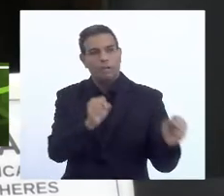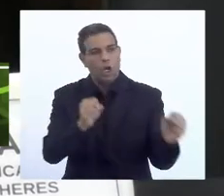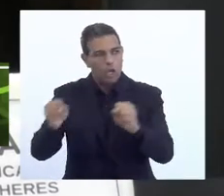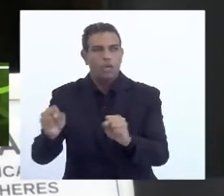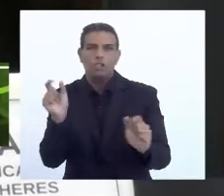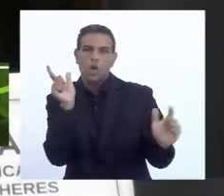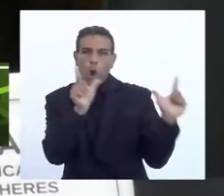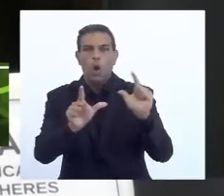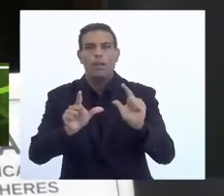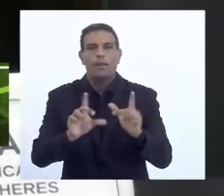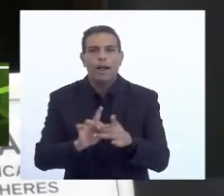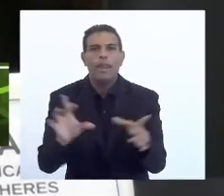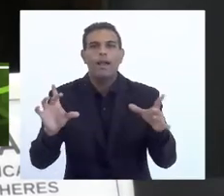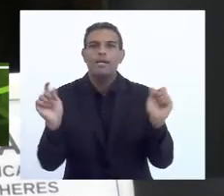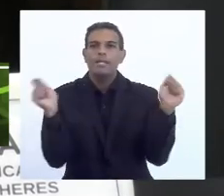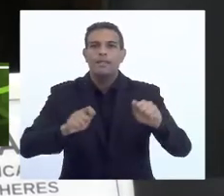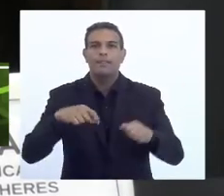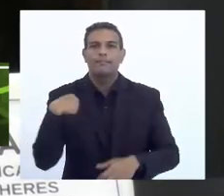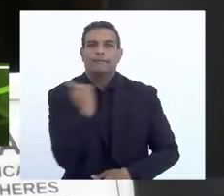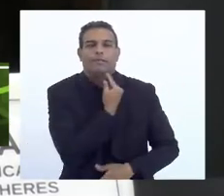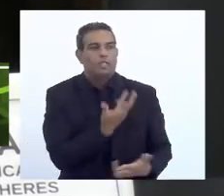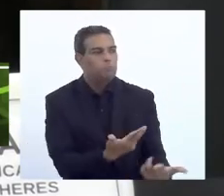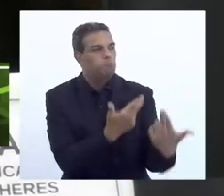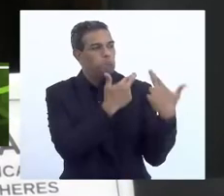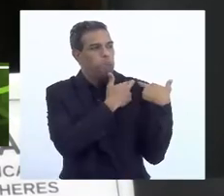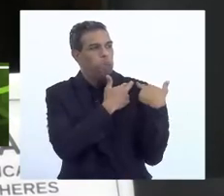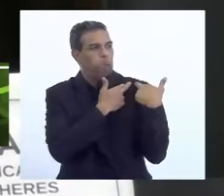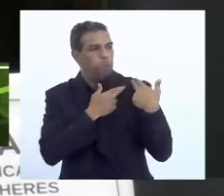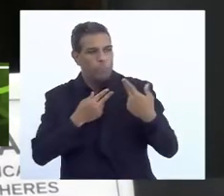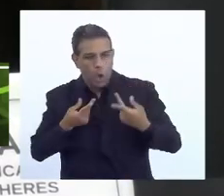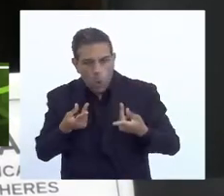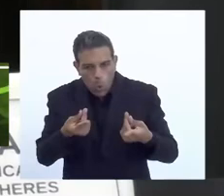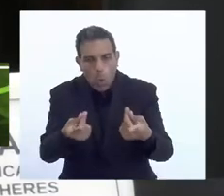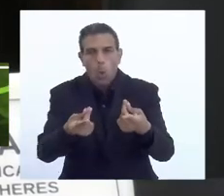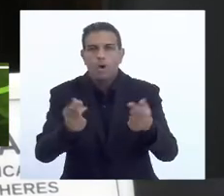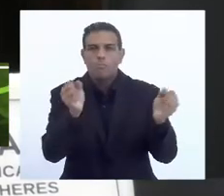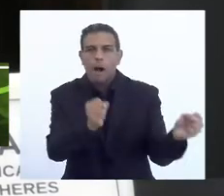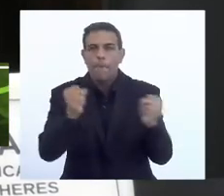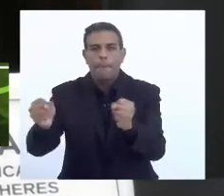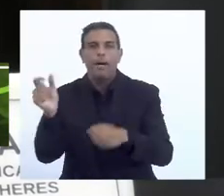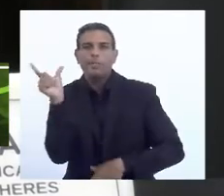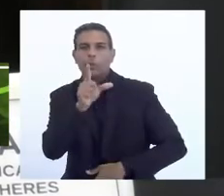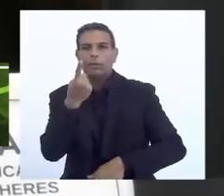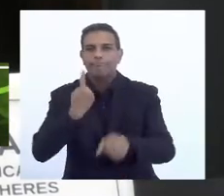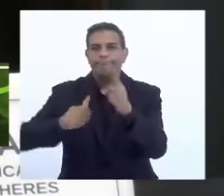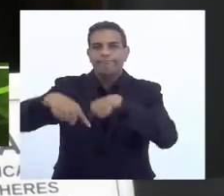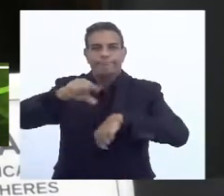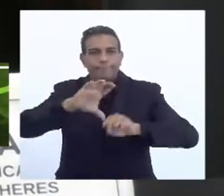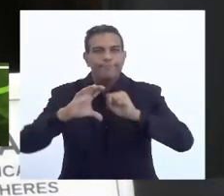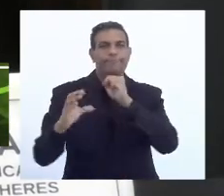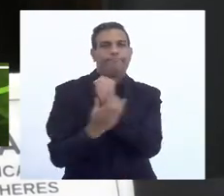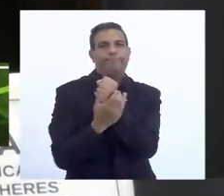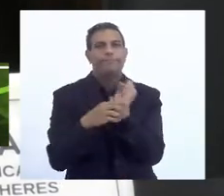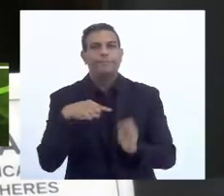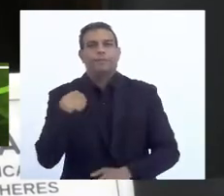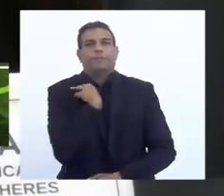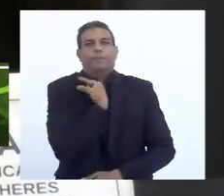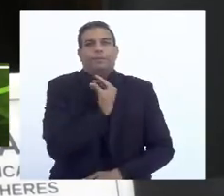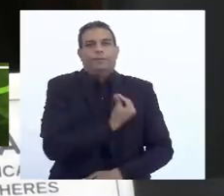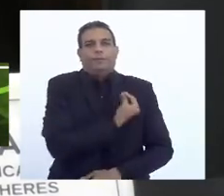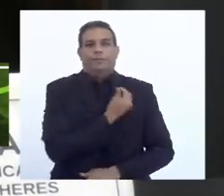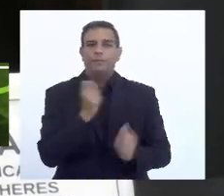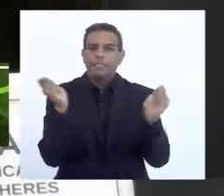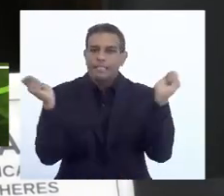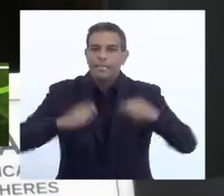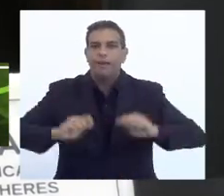impulsionados e a democracia realmente nos represente, né, que nossas vidas sejam ali garantidas e nossas vozes cada